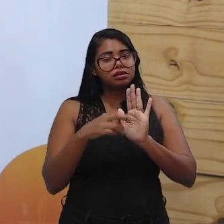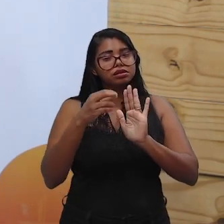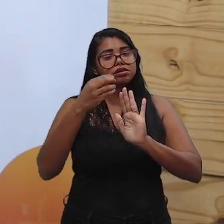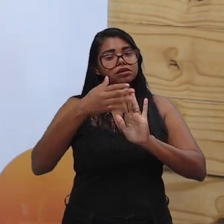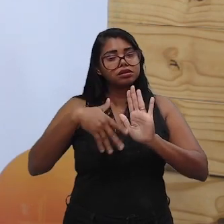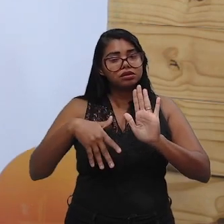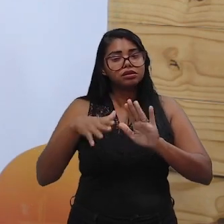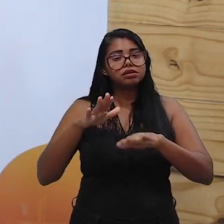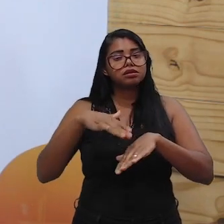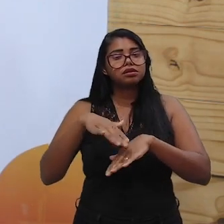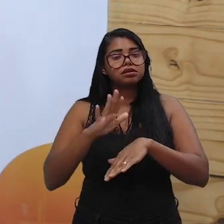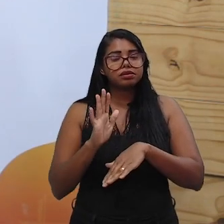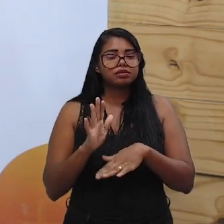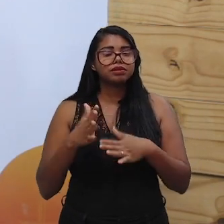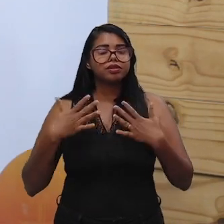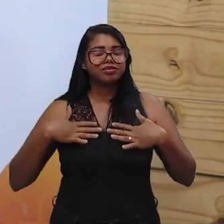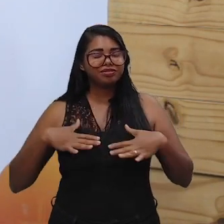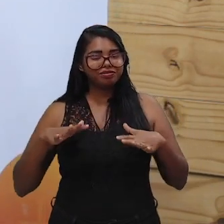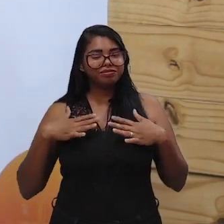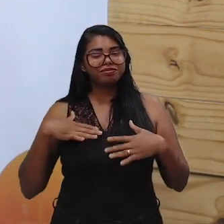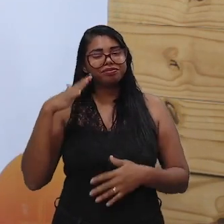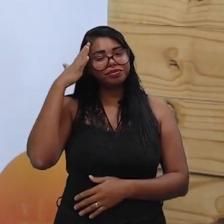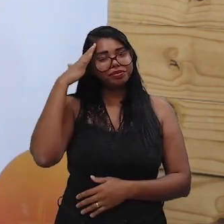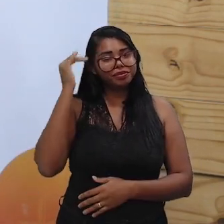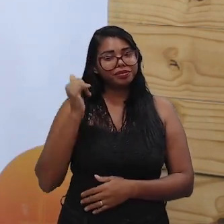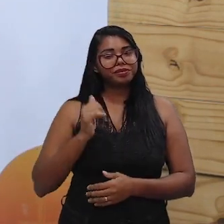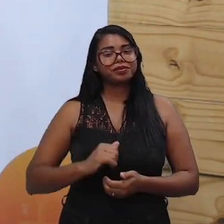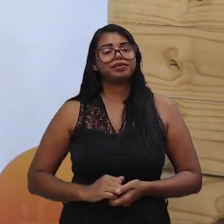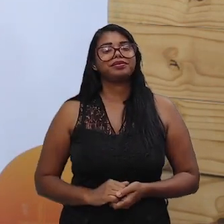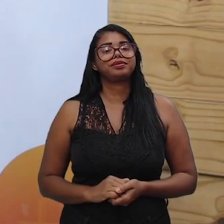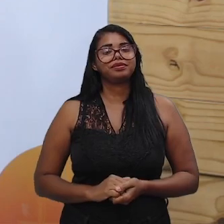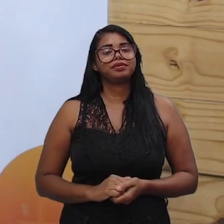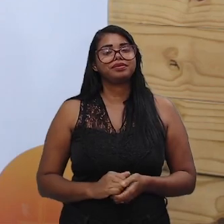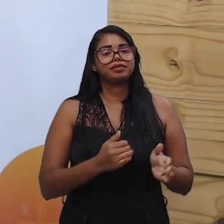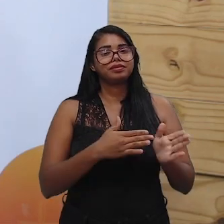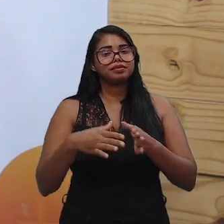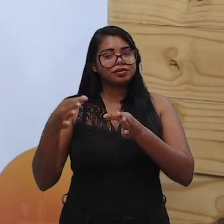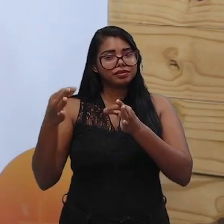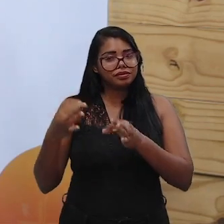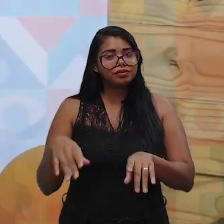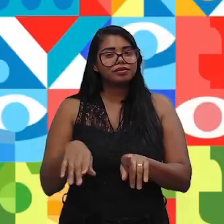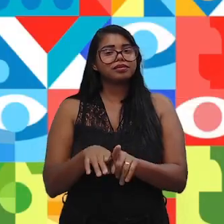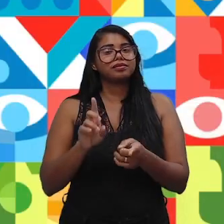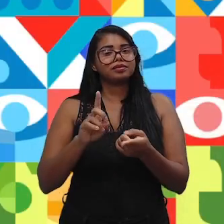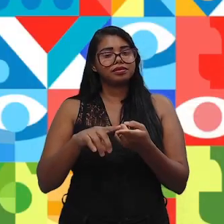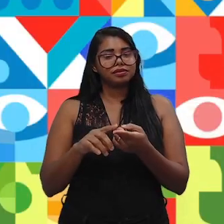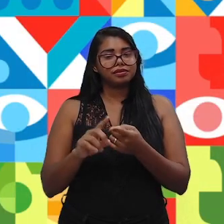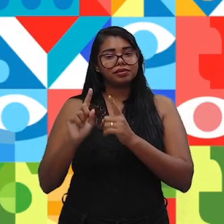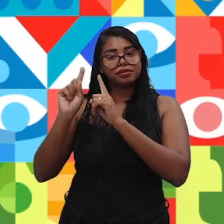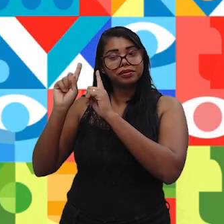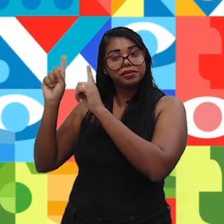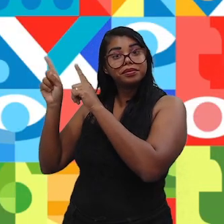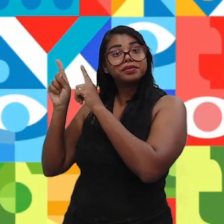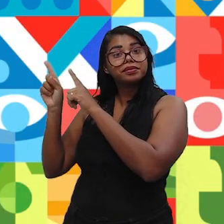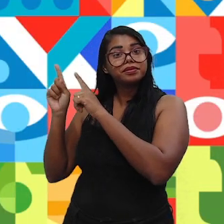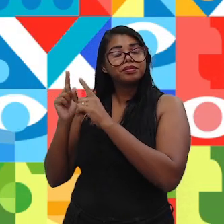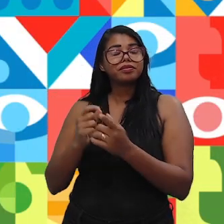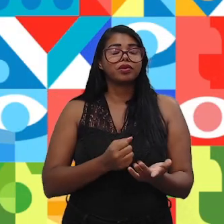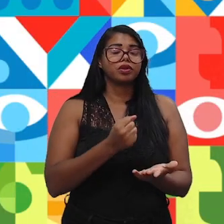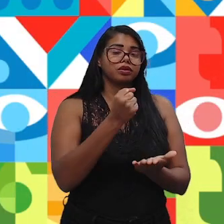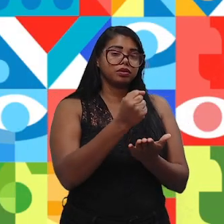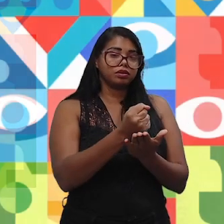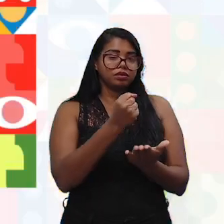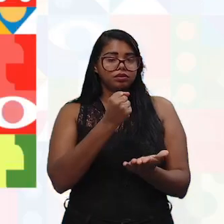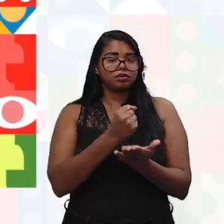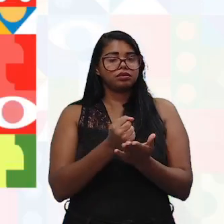muito mais tranquilo para saber, eu estou seguindo o rumo certo, eu estou seguindo aqui baseado num documento que